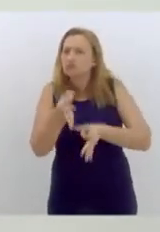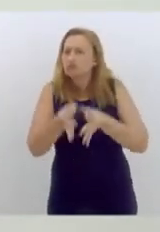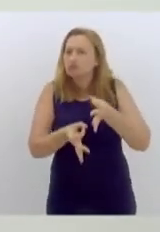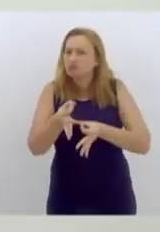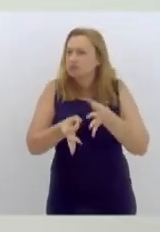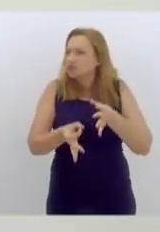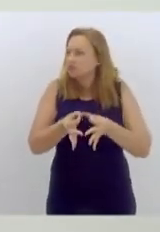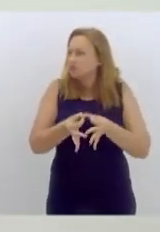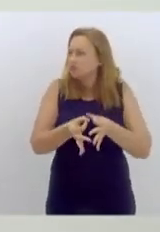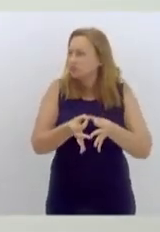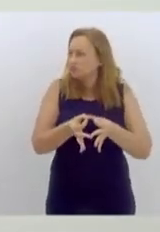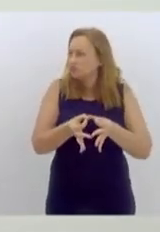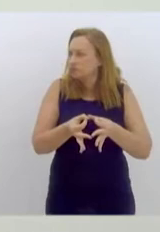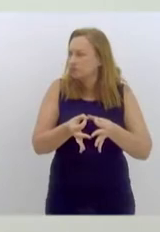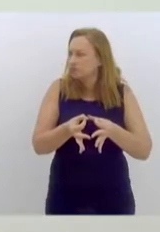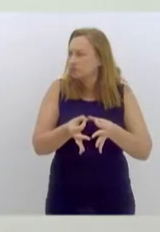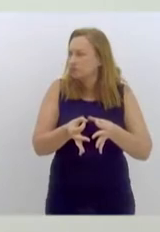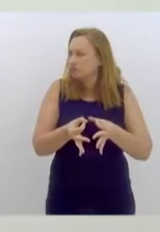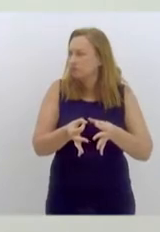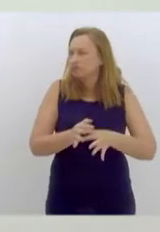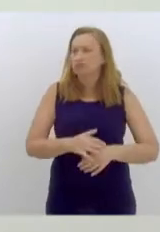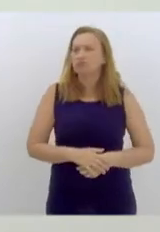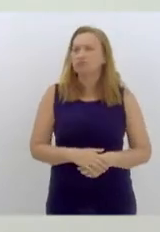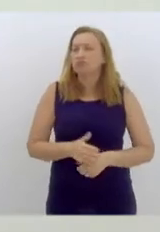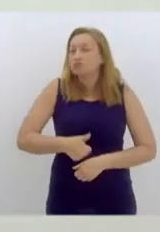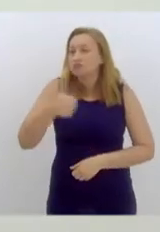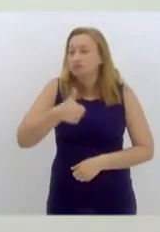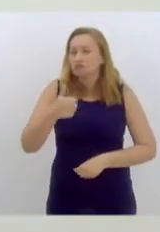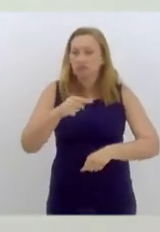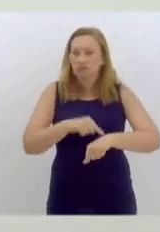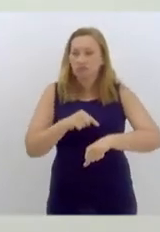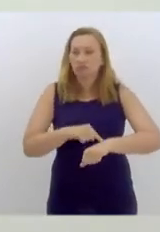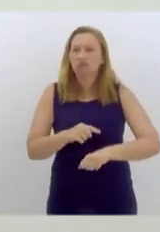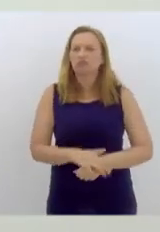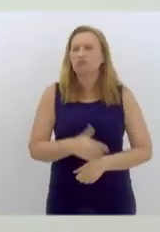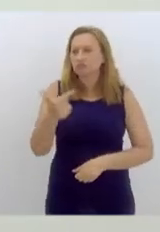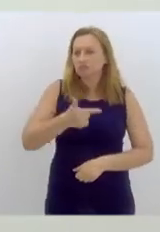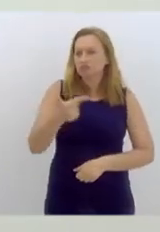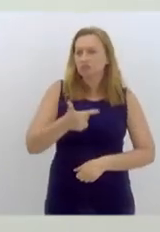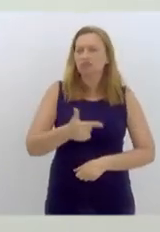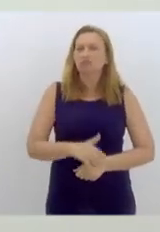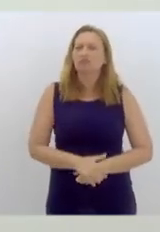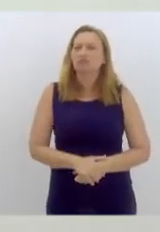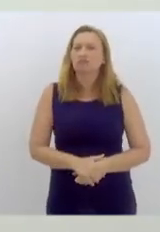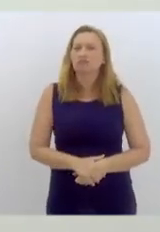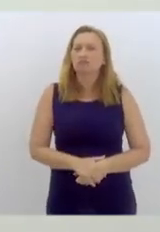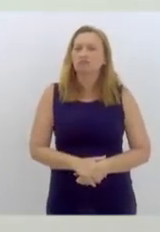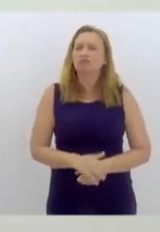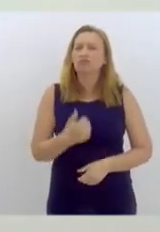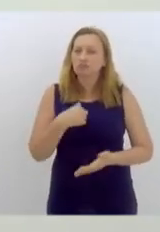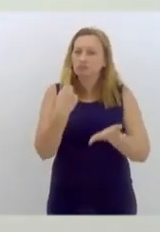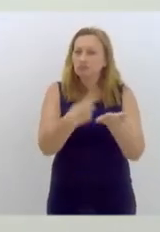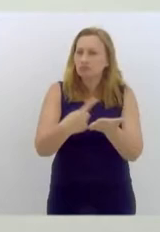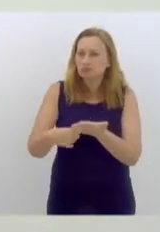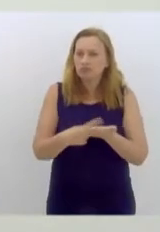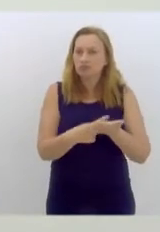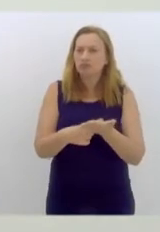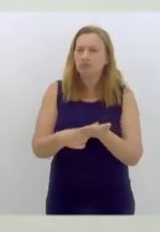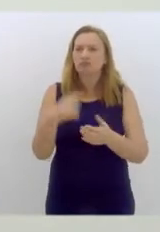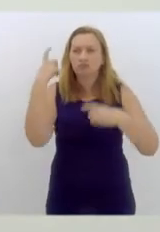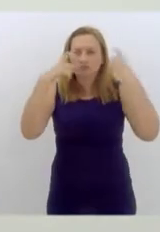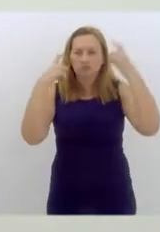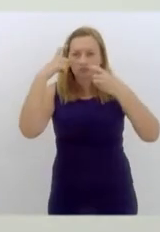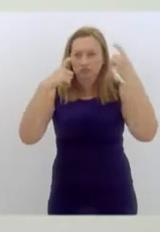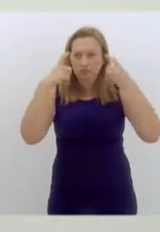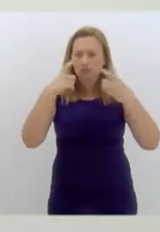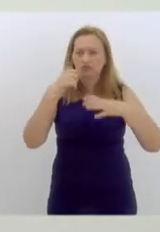seja desprevenido. Então, esse é o primeiro aspecto, né? E o segundo aspecto é que eu concordo com as preocupações que a senhora nos